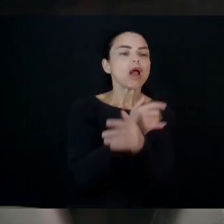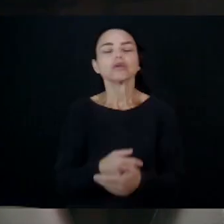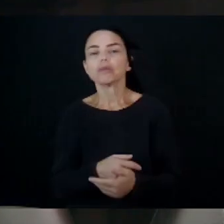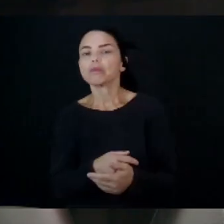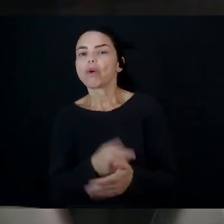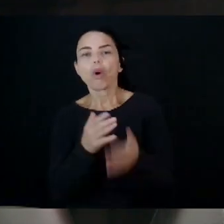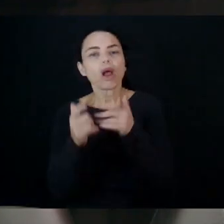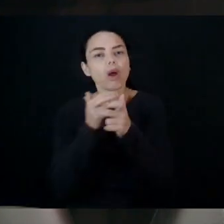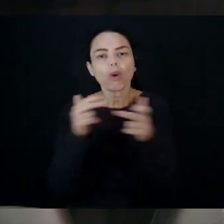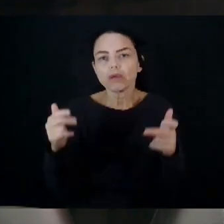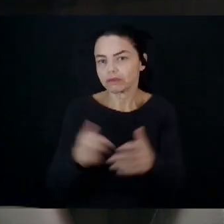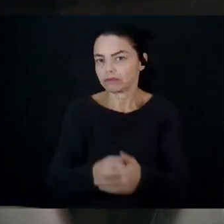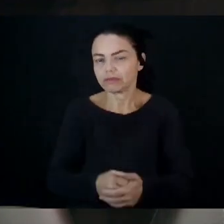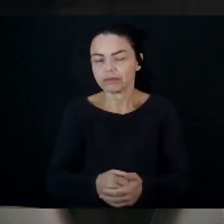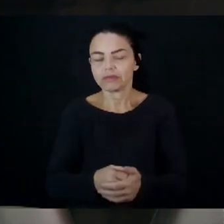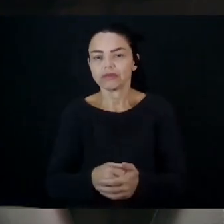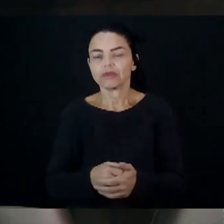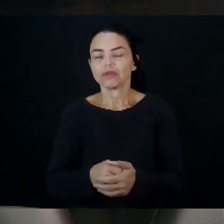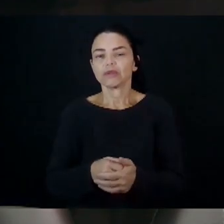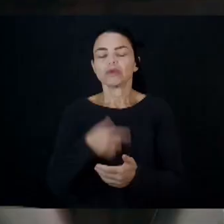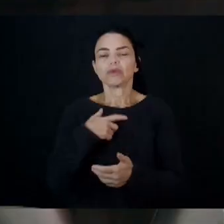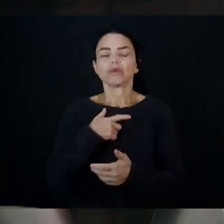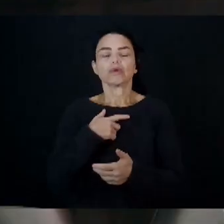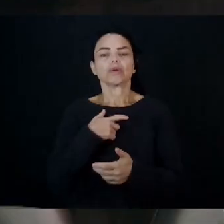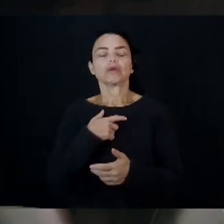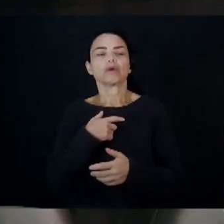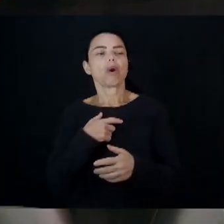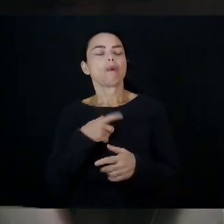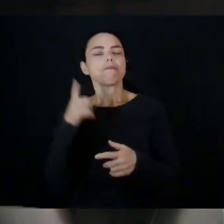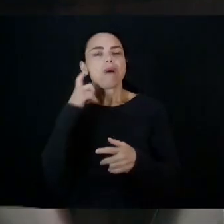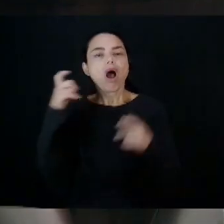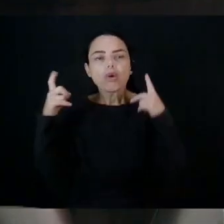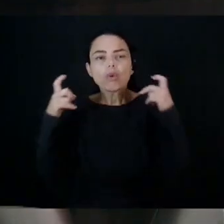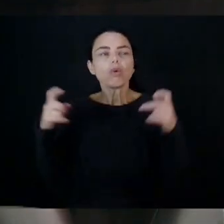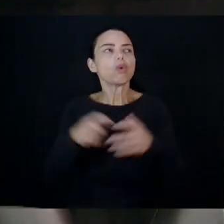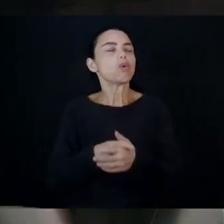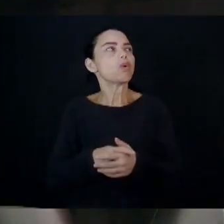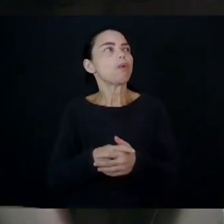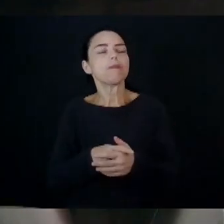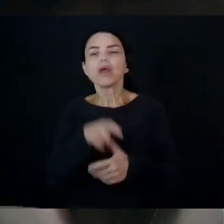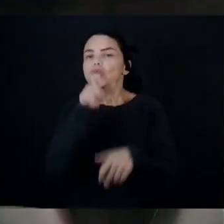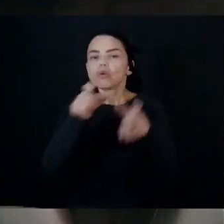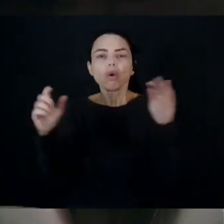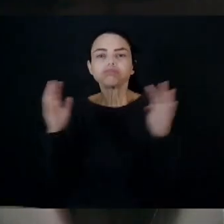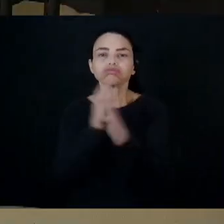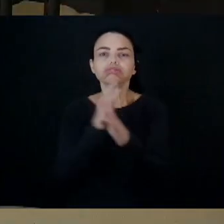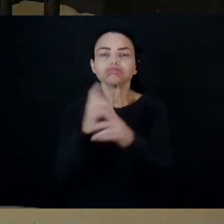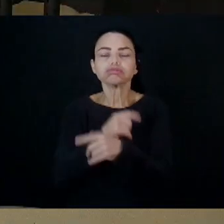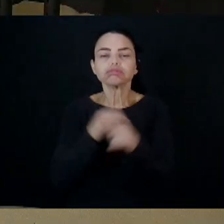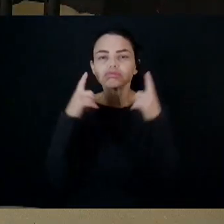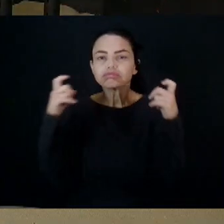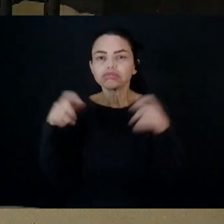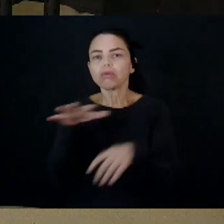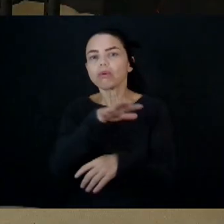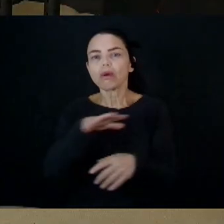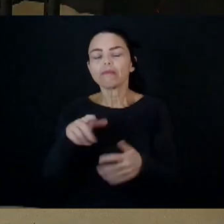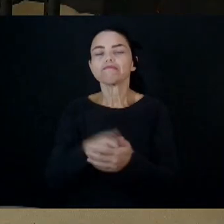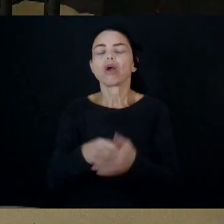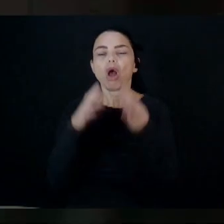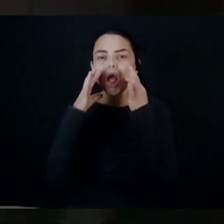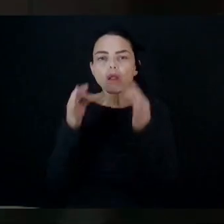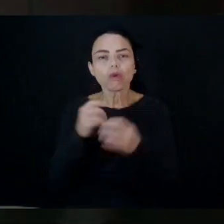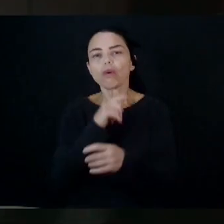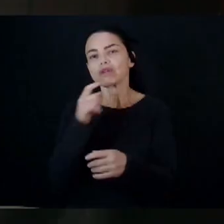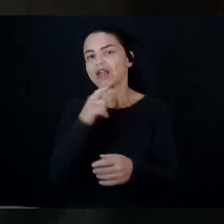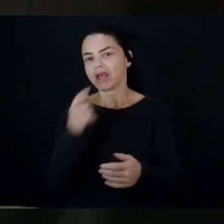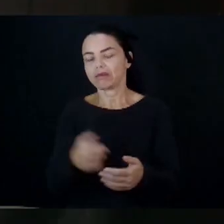já aprendeu a se condicionar e anular ali o ruído do ambiente. Uau, né? Gente, então parabéns